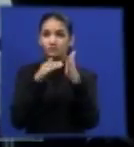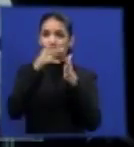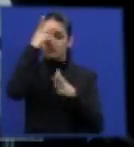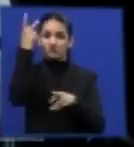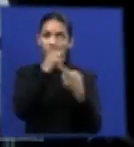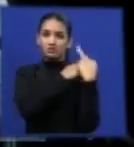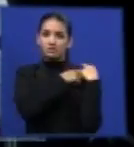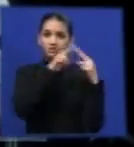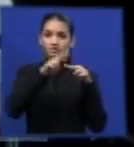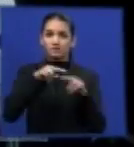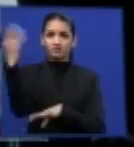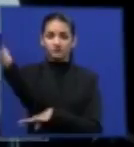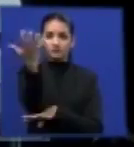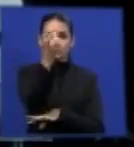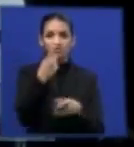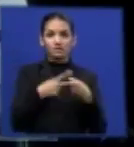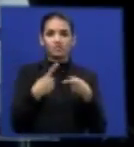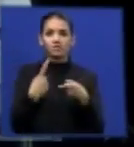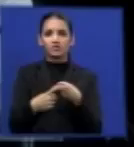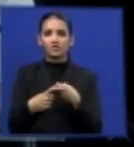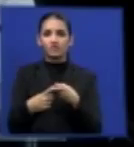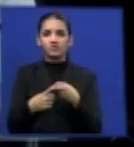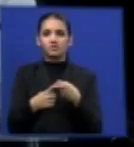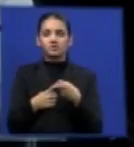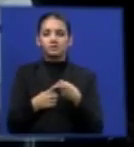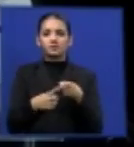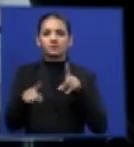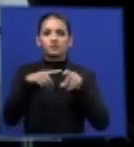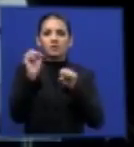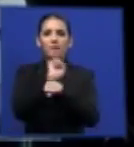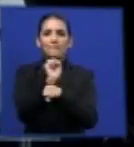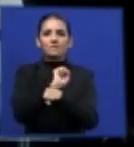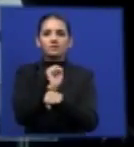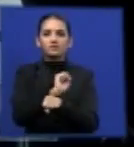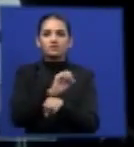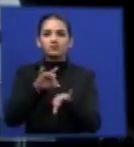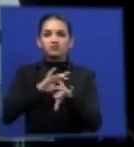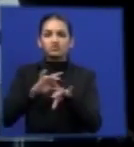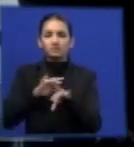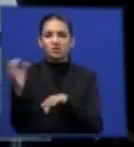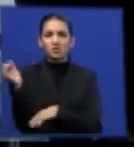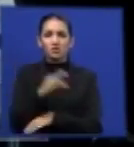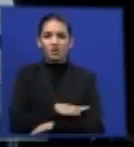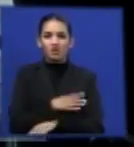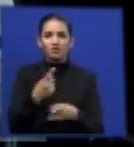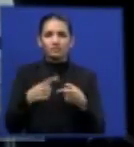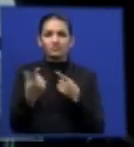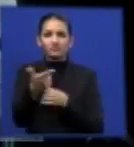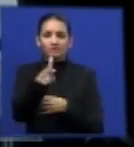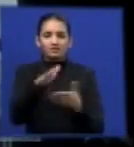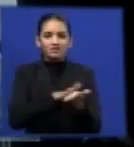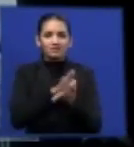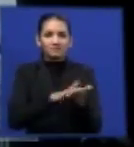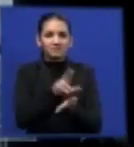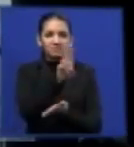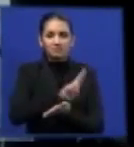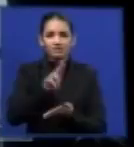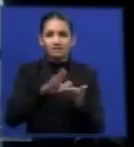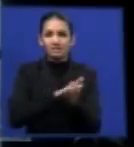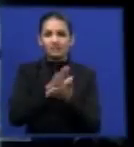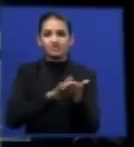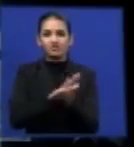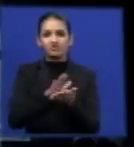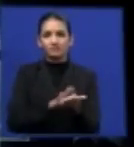o pneu novo ele não foi submetido a processo de desgaste a possibilidade dele